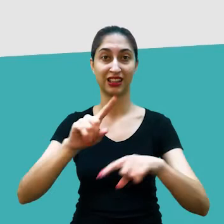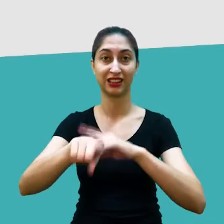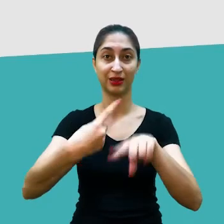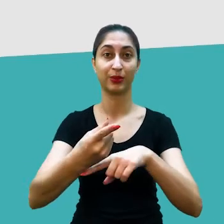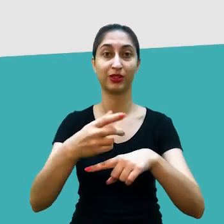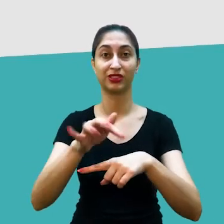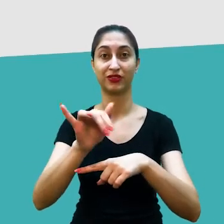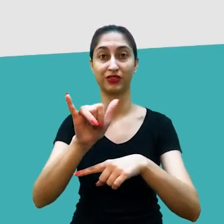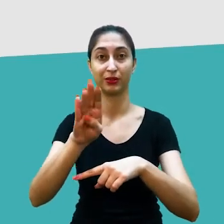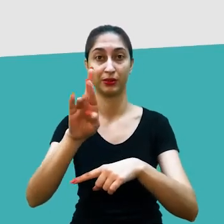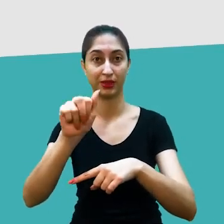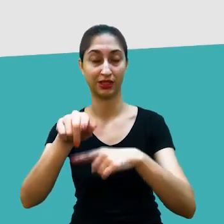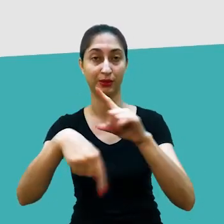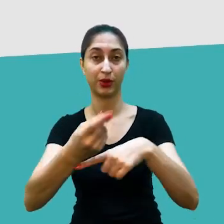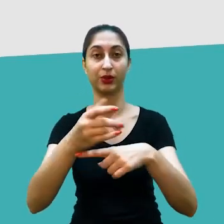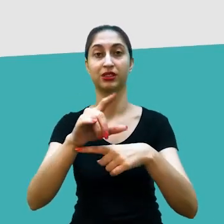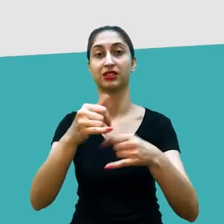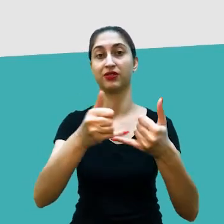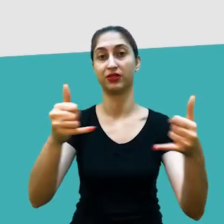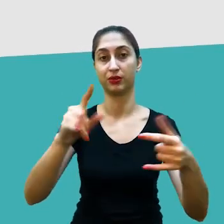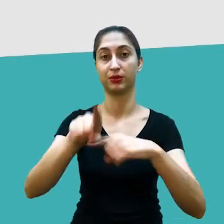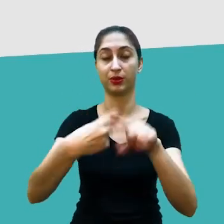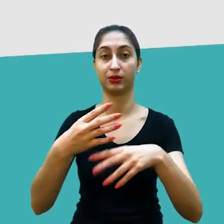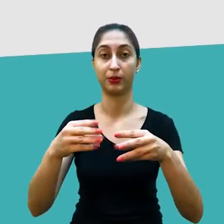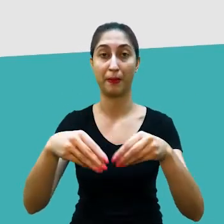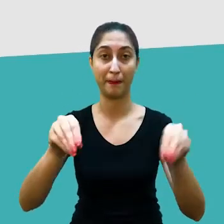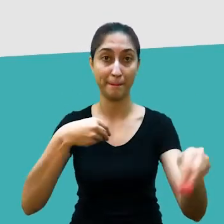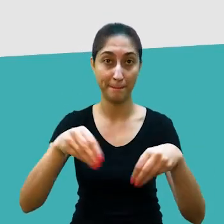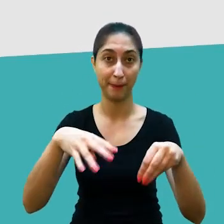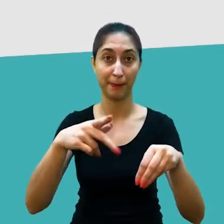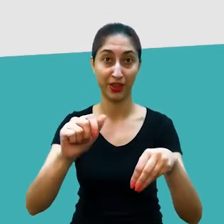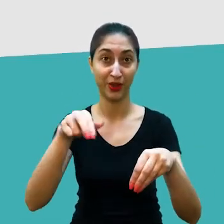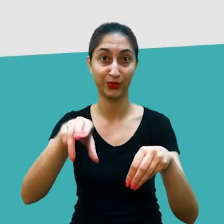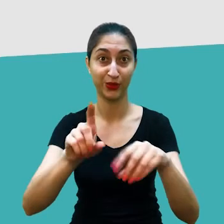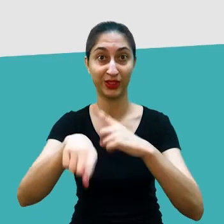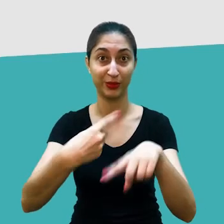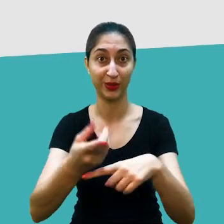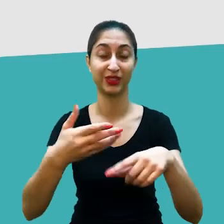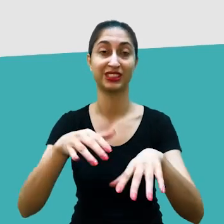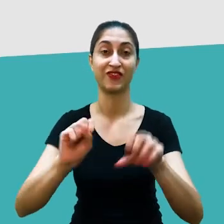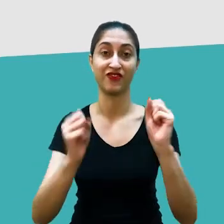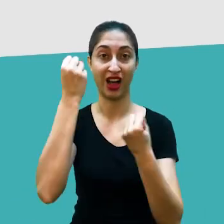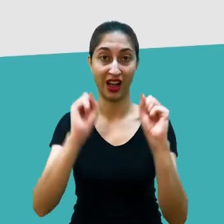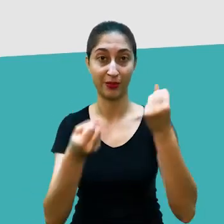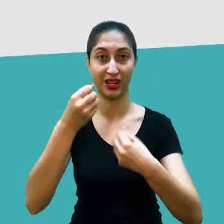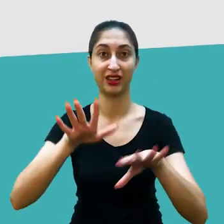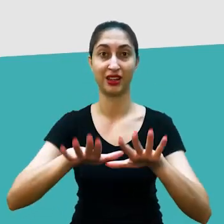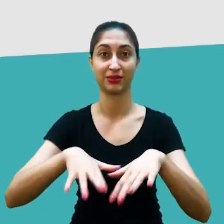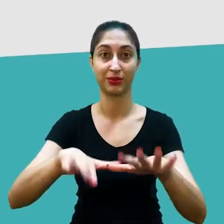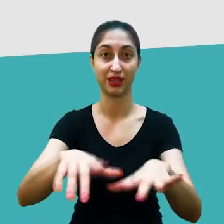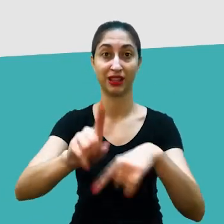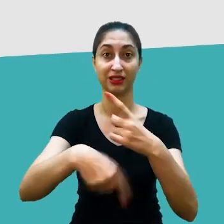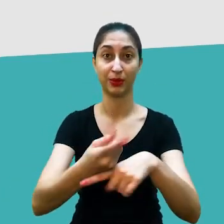fibra, ela virou um fio, ela virou um pano, ela foi para uma fábrica, ela virou uma camiseta, ela foi na loja e a sua mulher comprou para você.